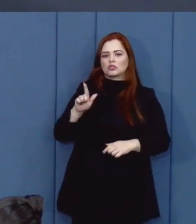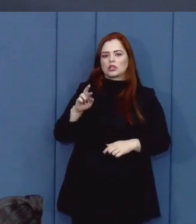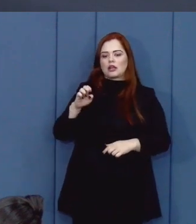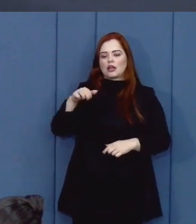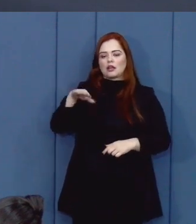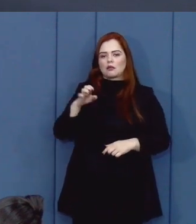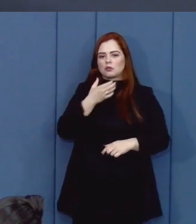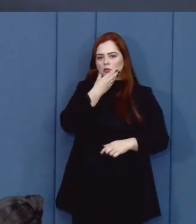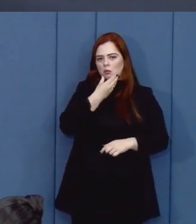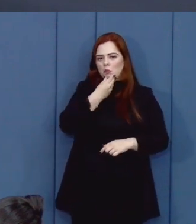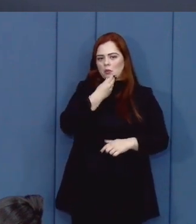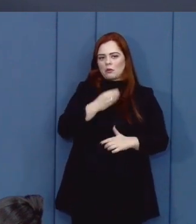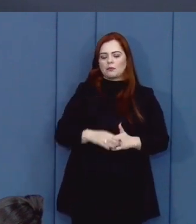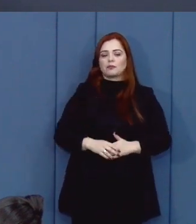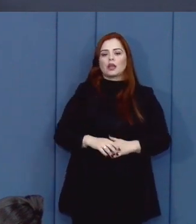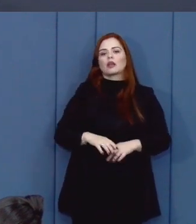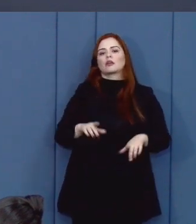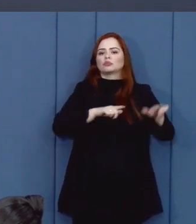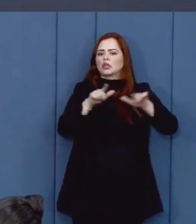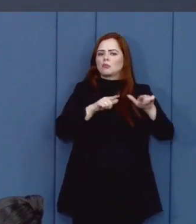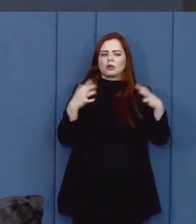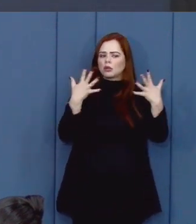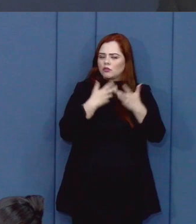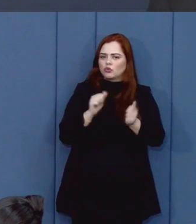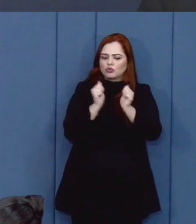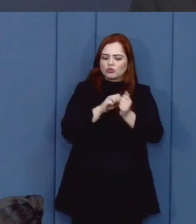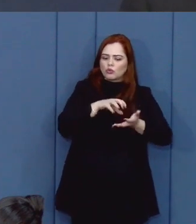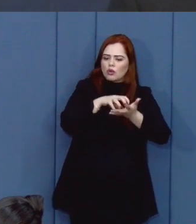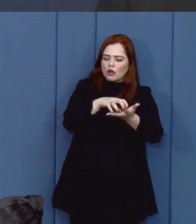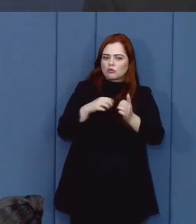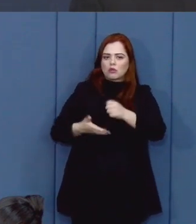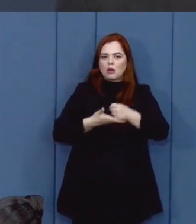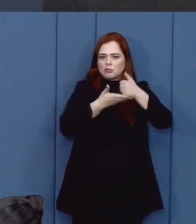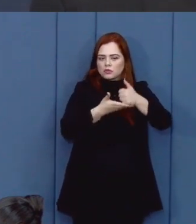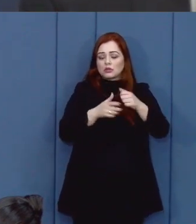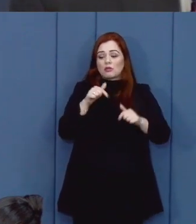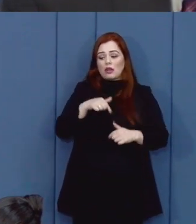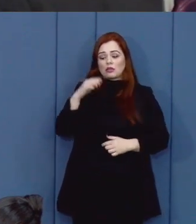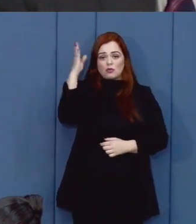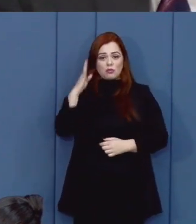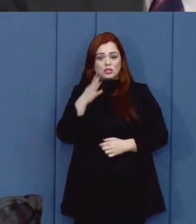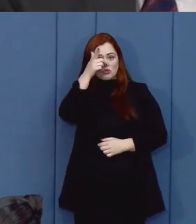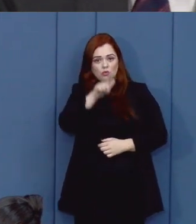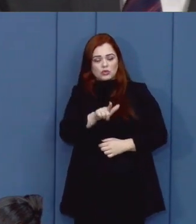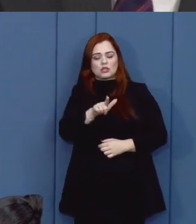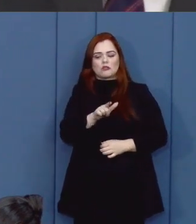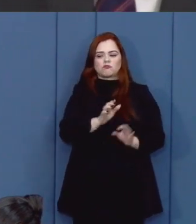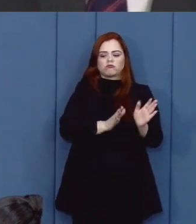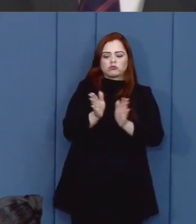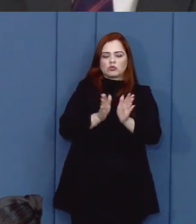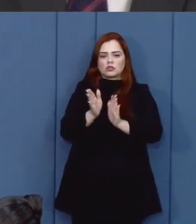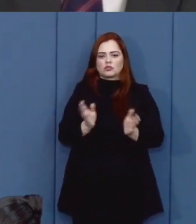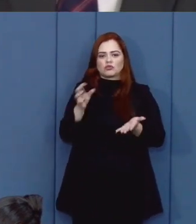brilhante trabalho que executou ali no órgão, né, a posição aqui, os logros que o Brasil conseguiu no sentido